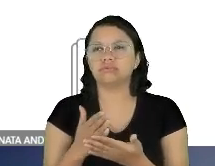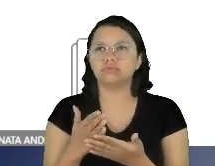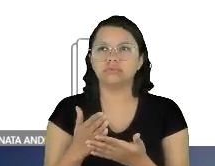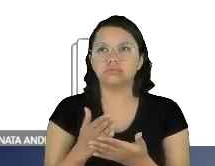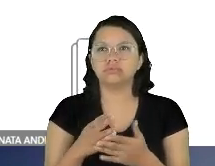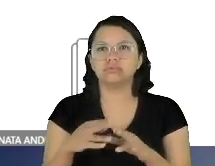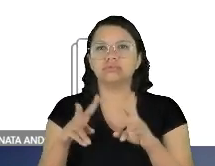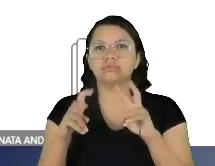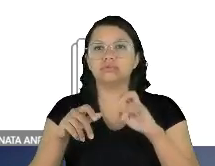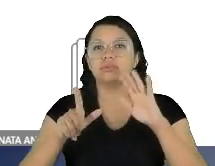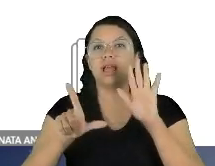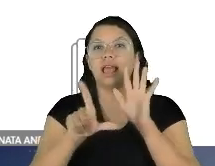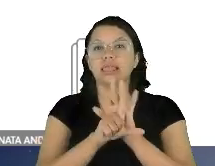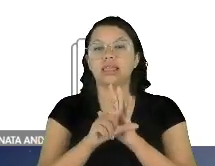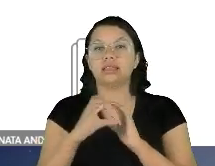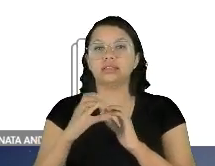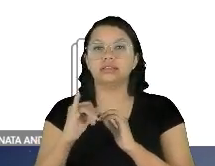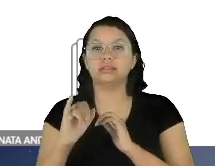pinceladas sobre a lei civil,